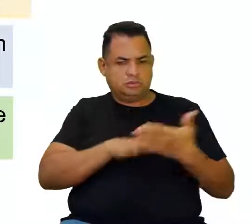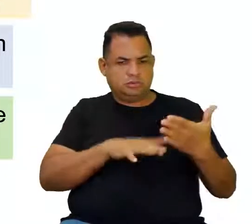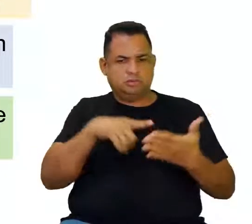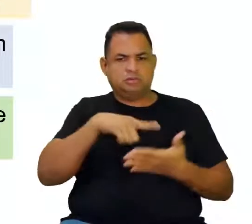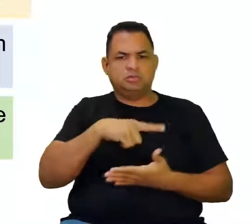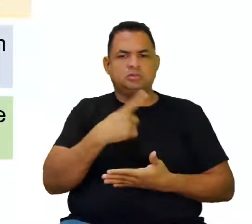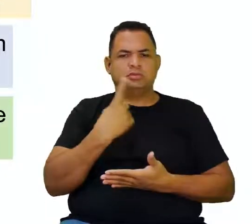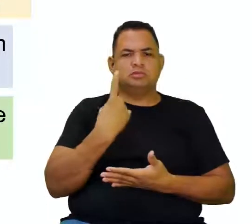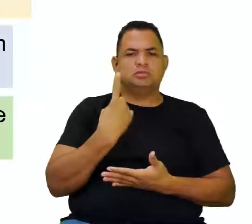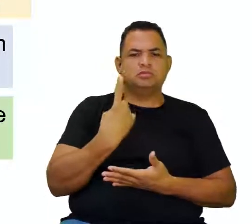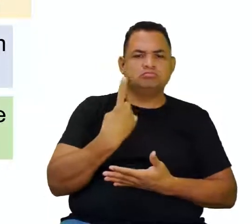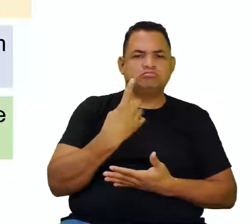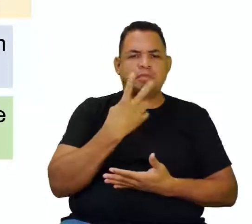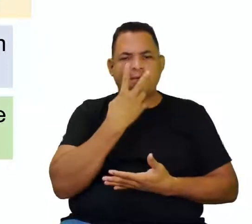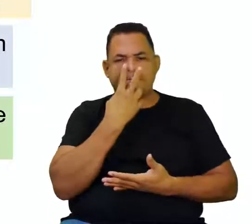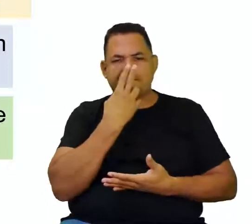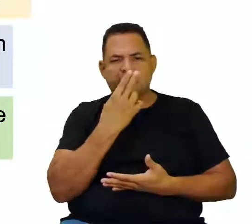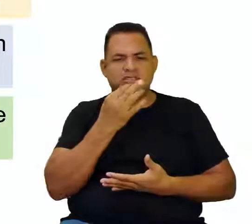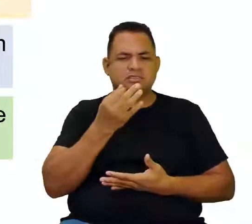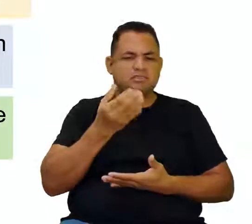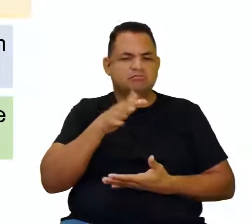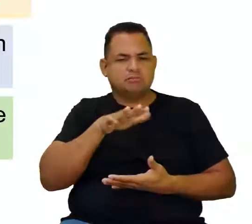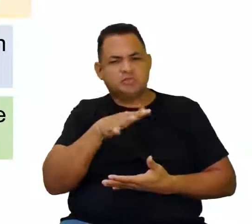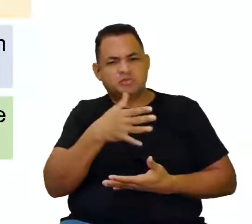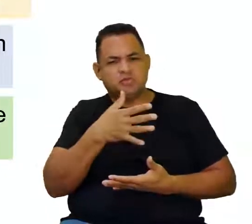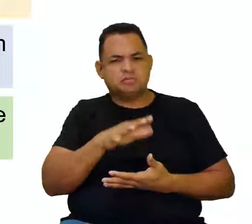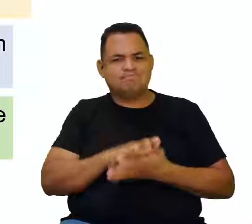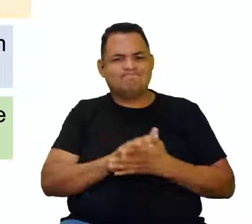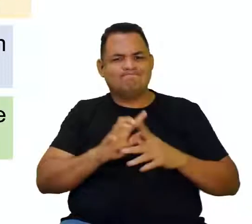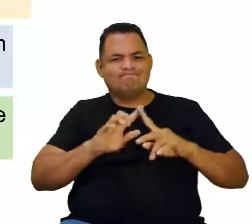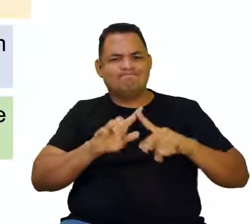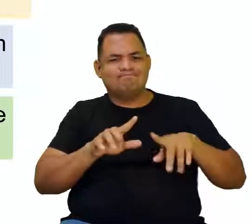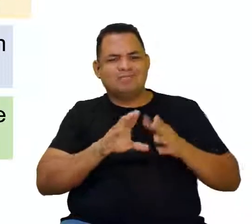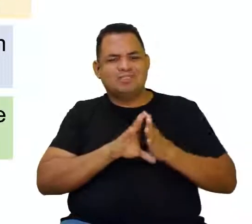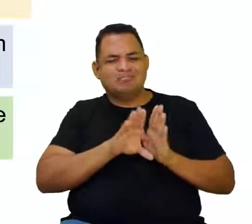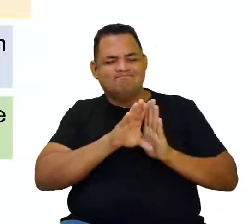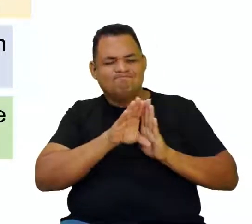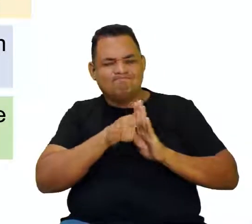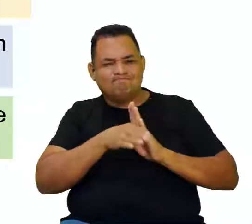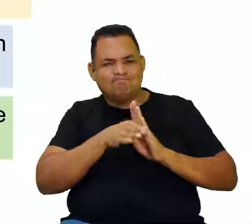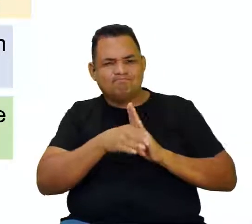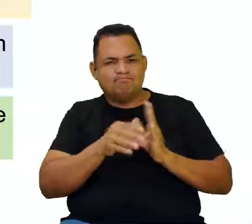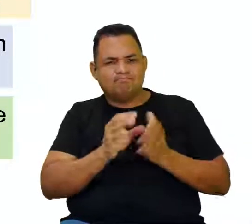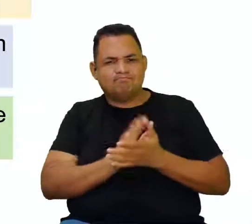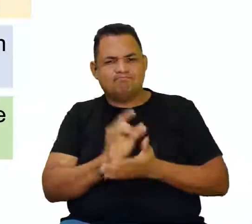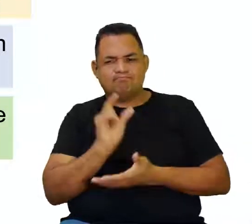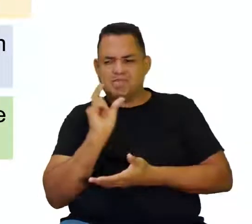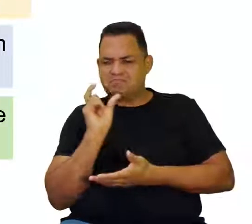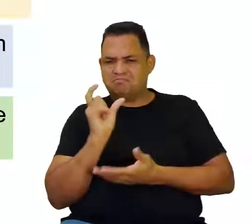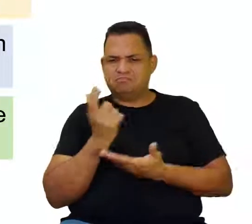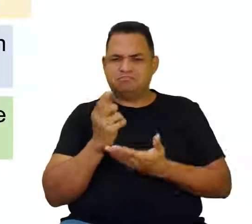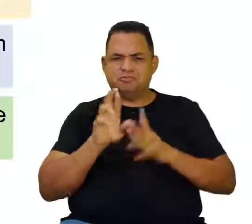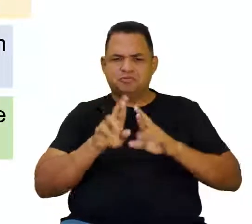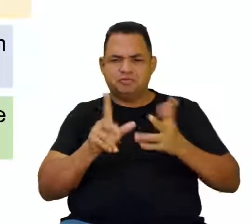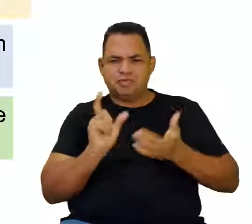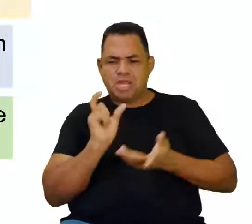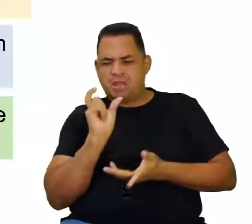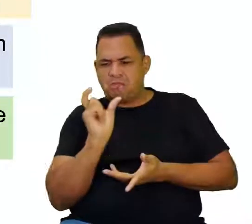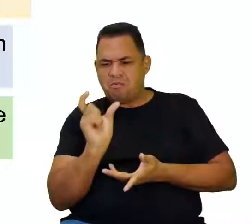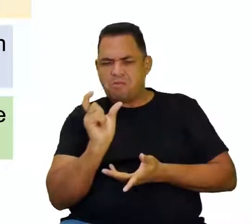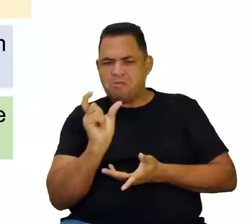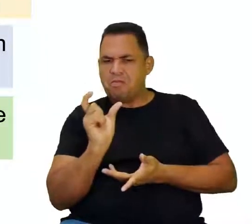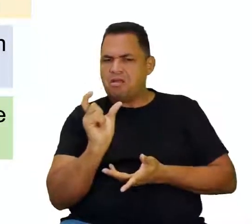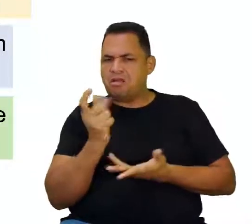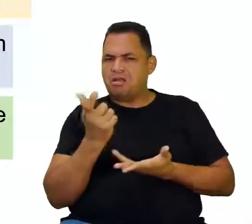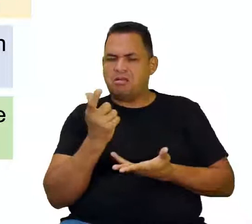ter uma que vai parecer certa, só que ela vai ter um conceito ali, digamos assim, divergente